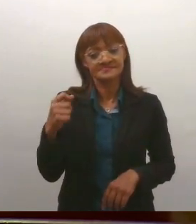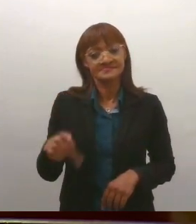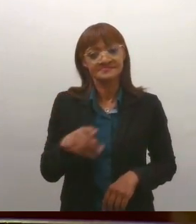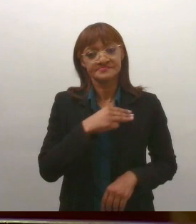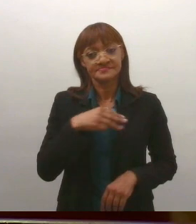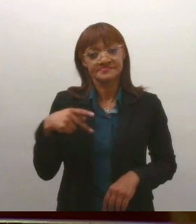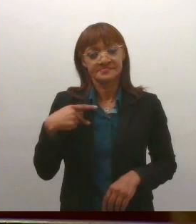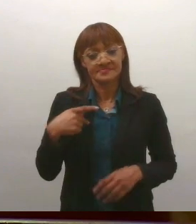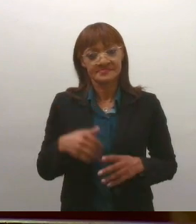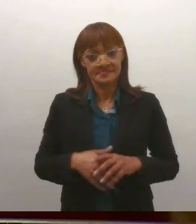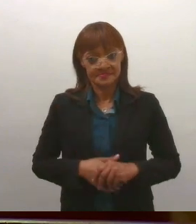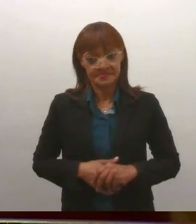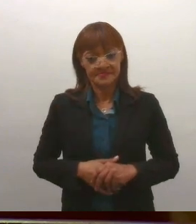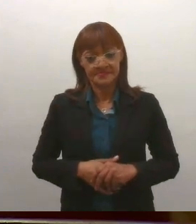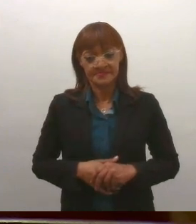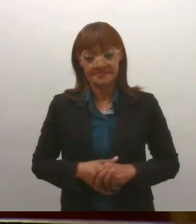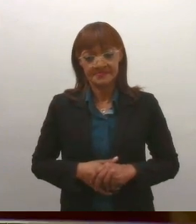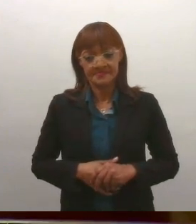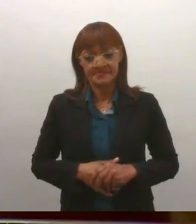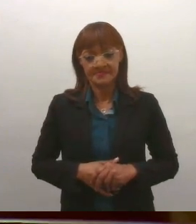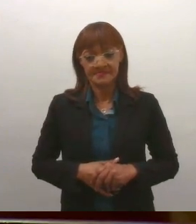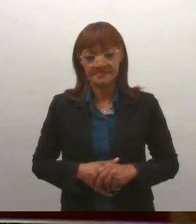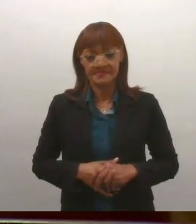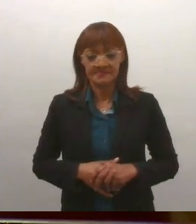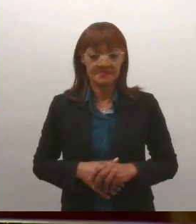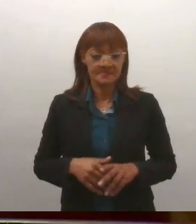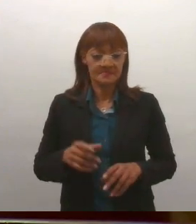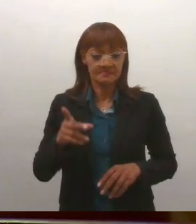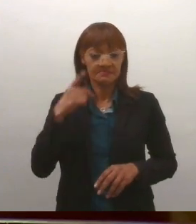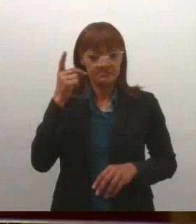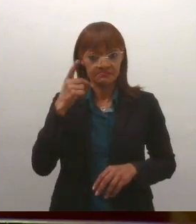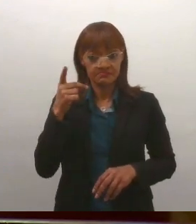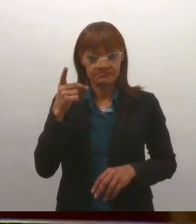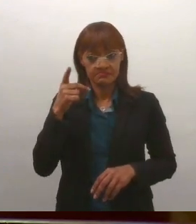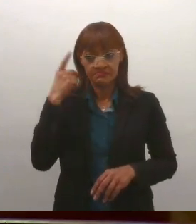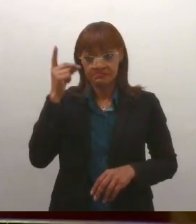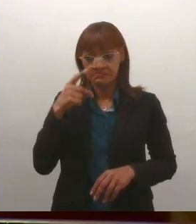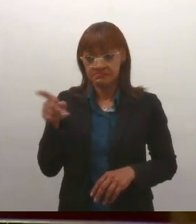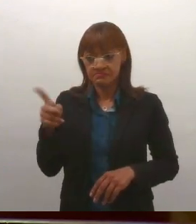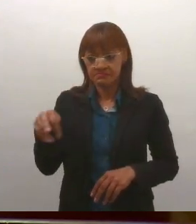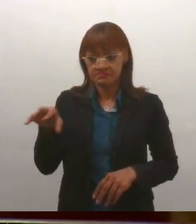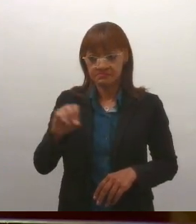excelentíssimo senhor deputado Paulo Júnior, aqui presente, deputado também Adailton Martins,